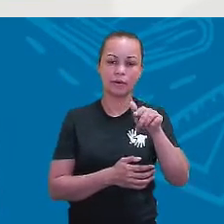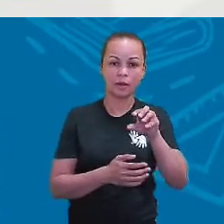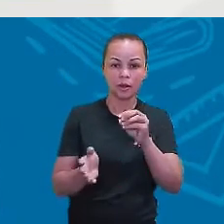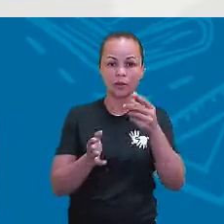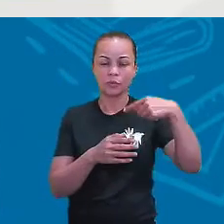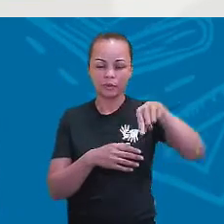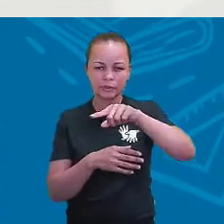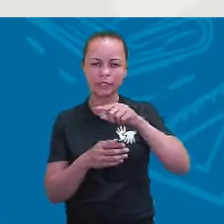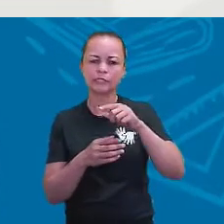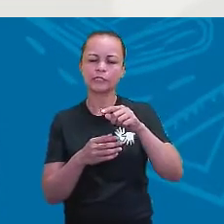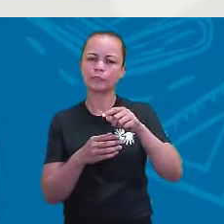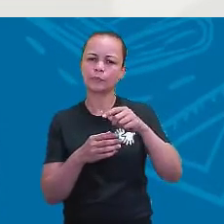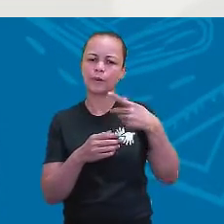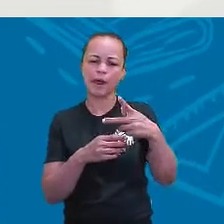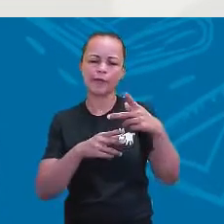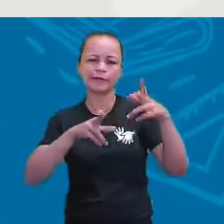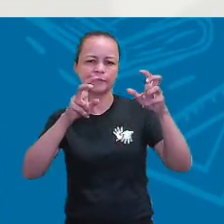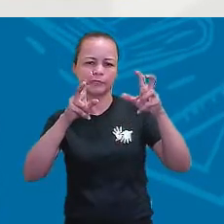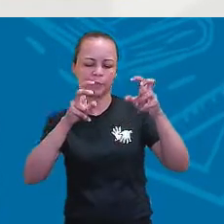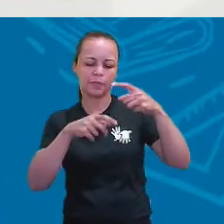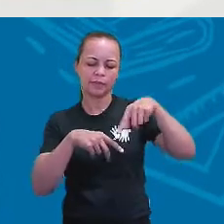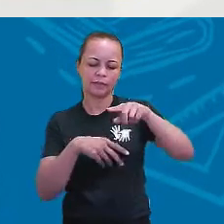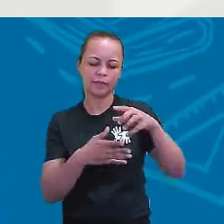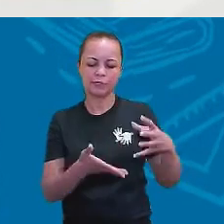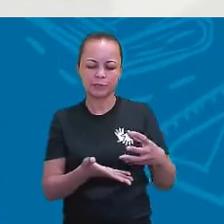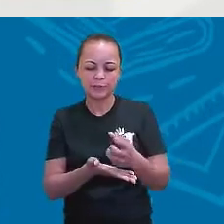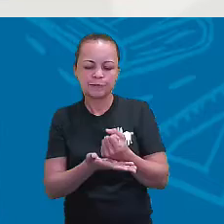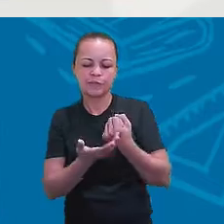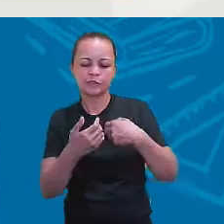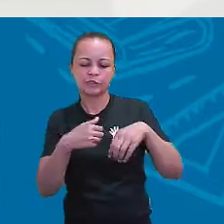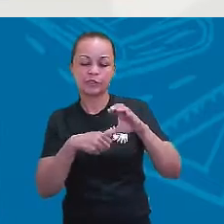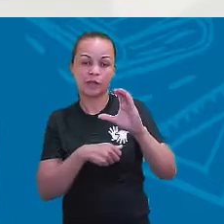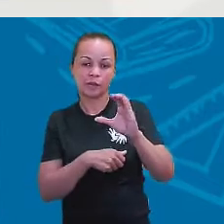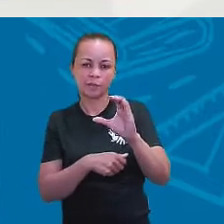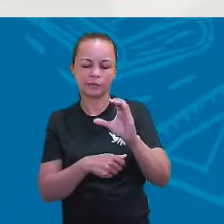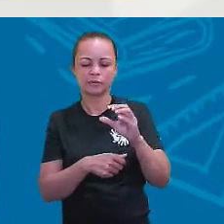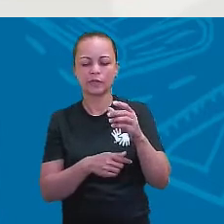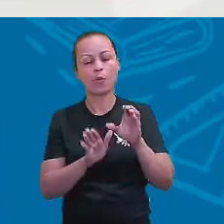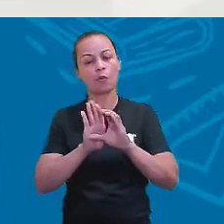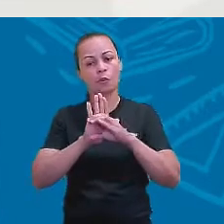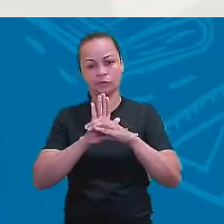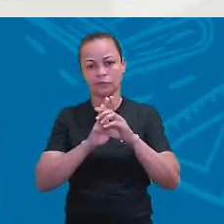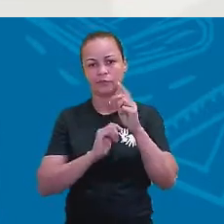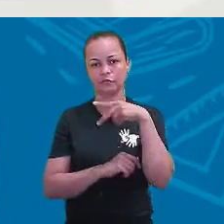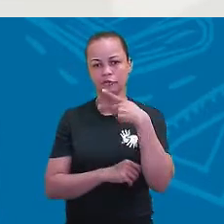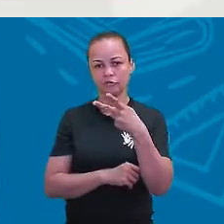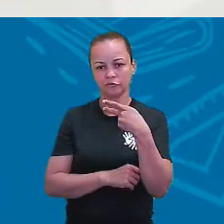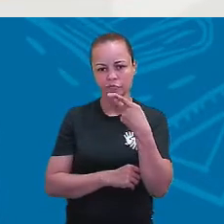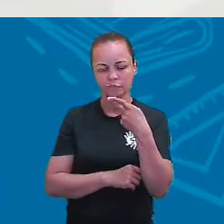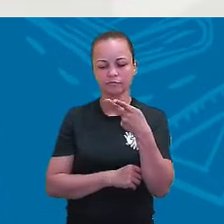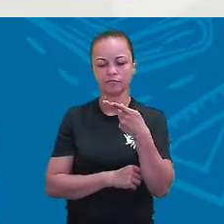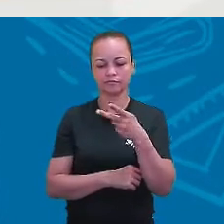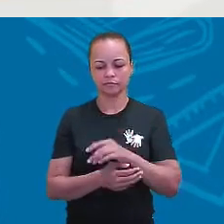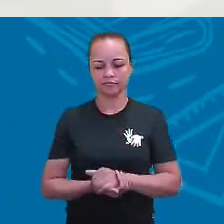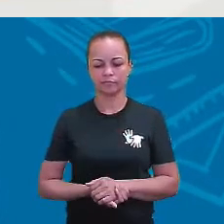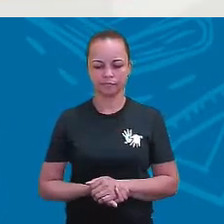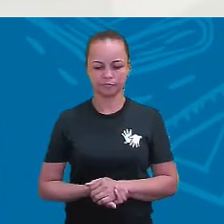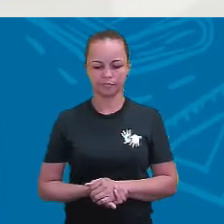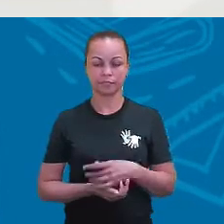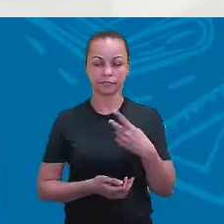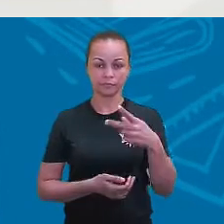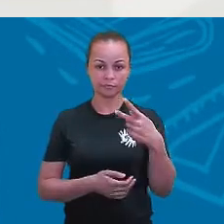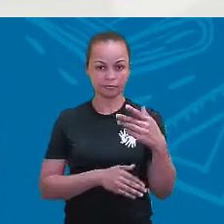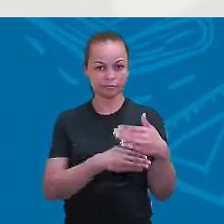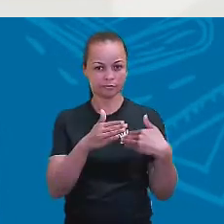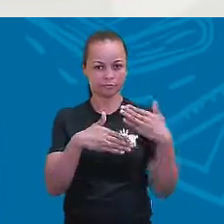temática, tem a ver com isso, essa ideia aí, sequestro de carbono. E aqui vocês podem ver que é o conceito que a gente falou. E nesse processo de sequestro de carbono,